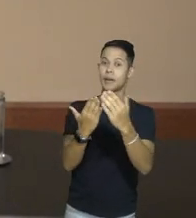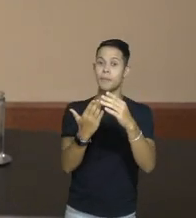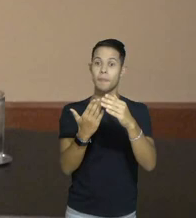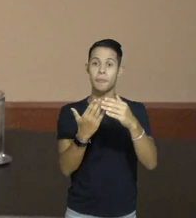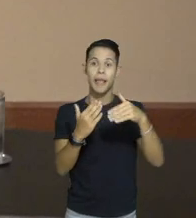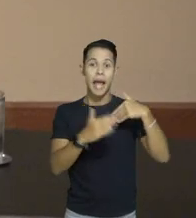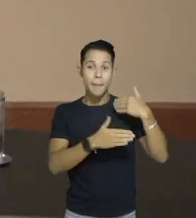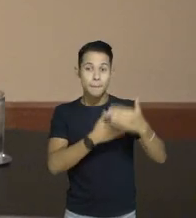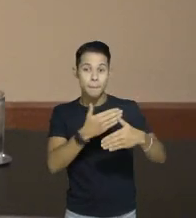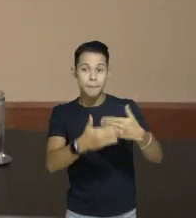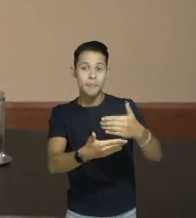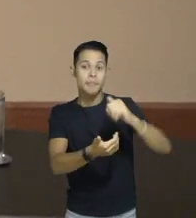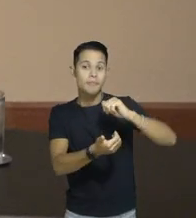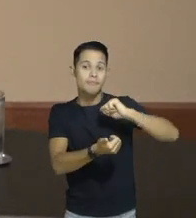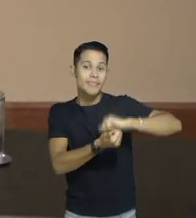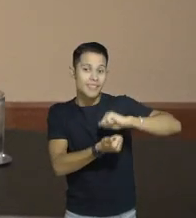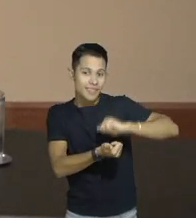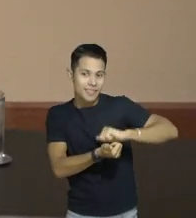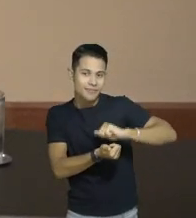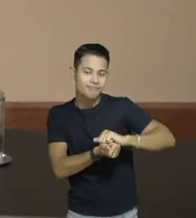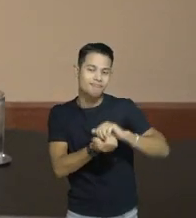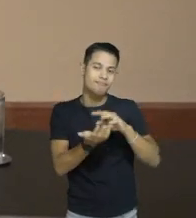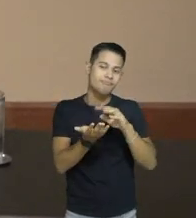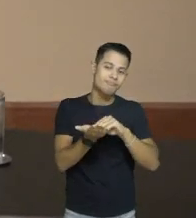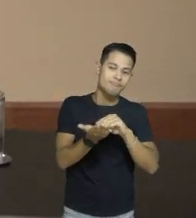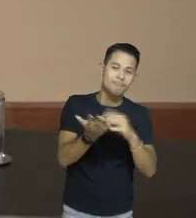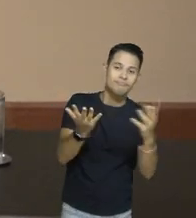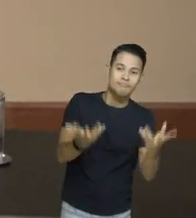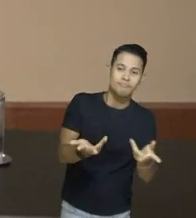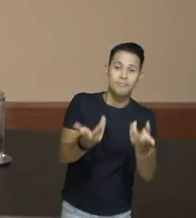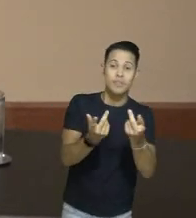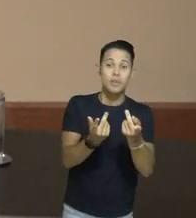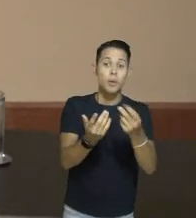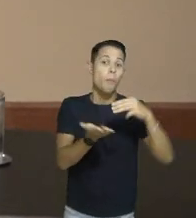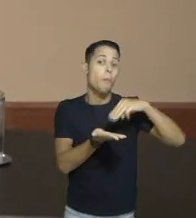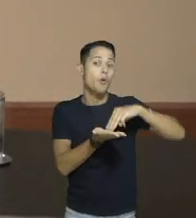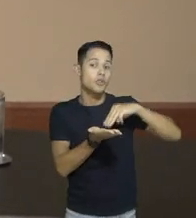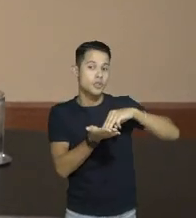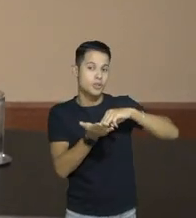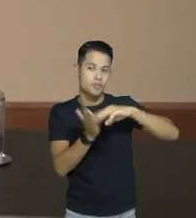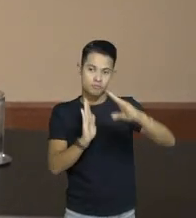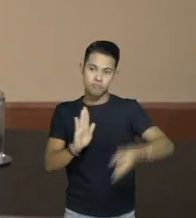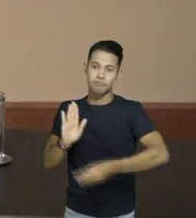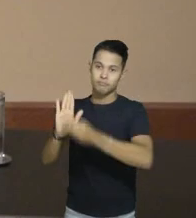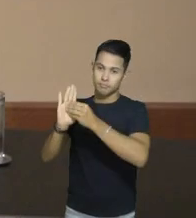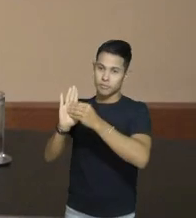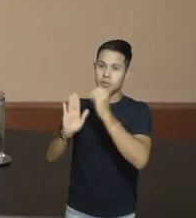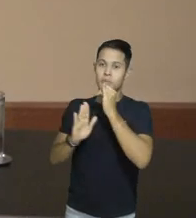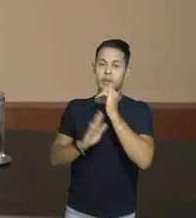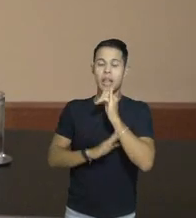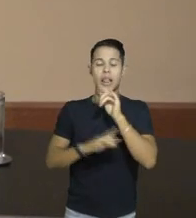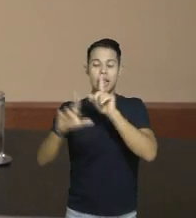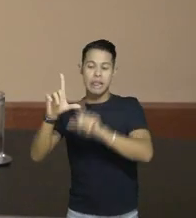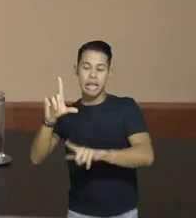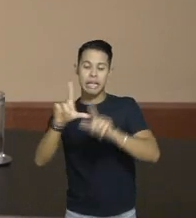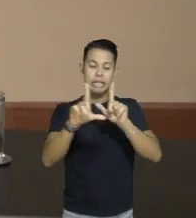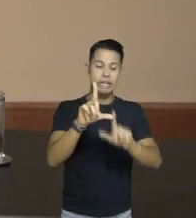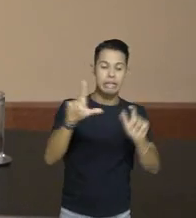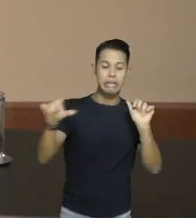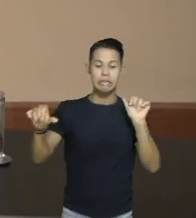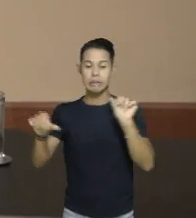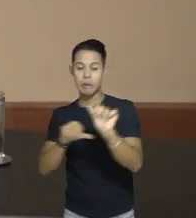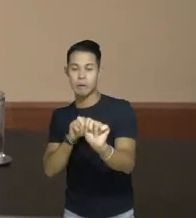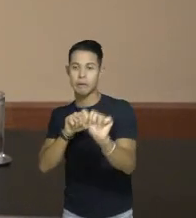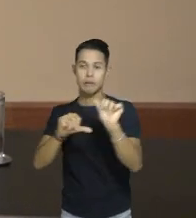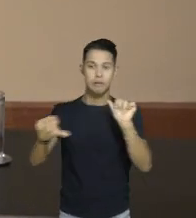processamento por tais sinais. Aí pode colocar o que ele faz. Troca de letras, dificuldade na